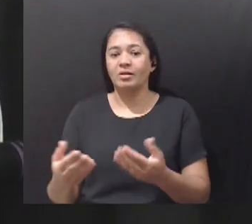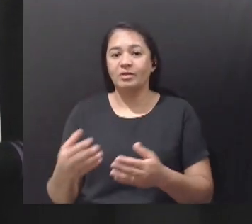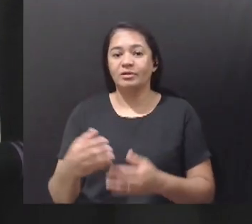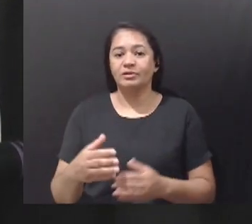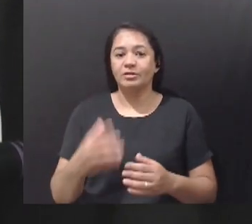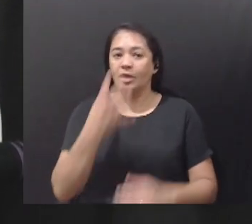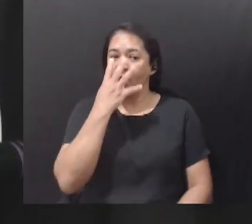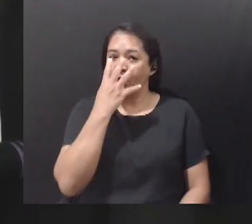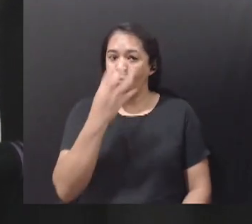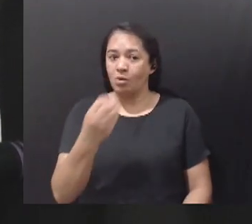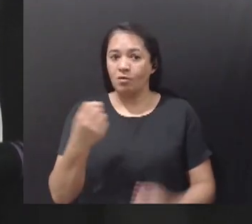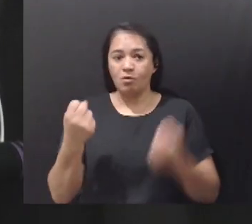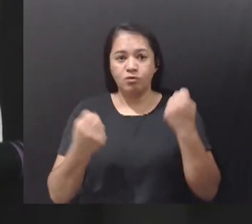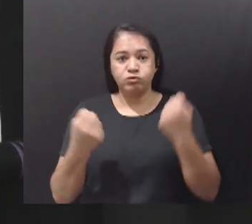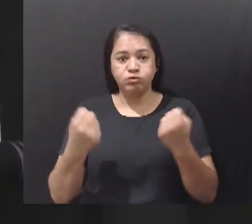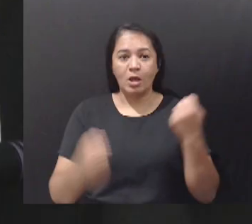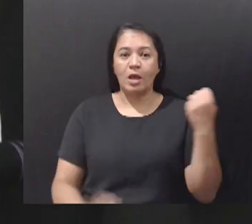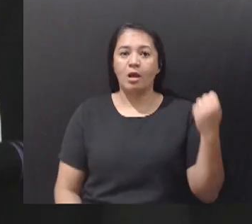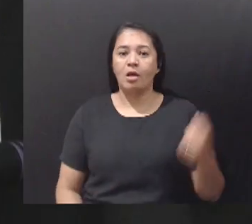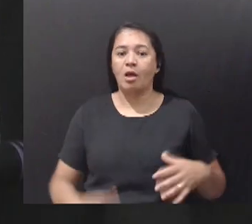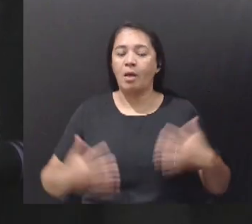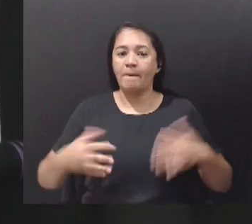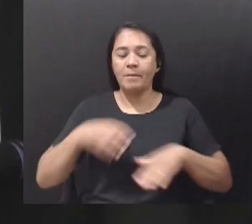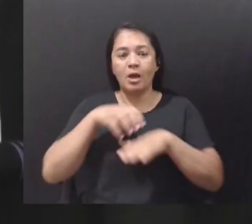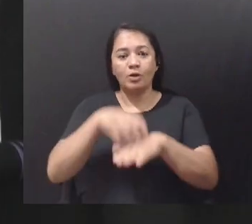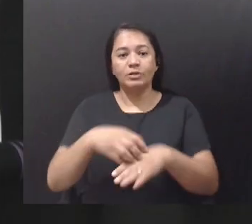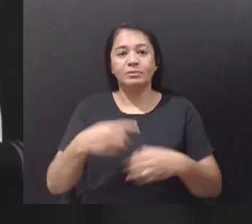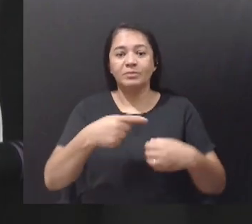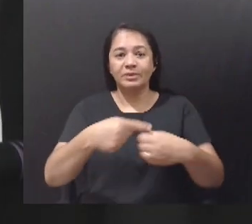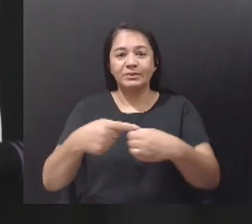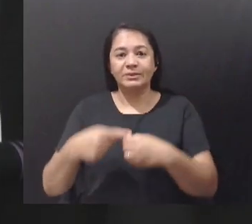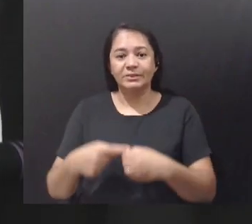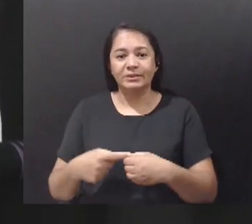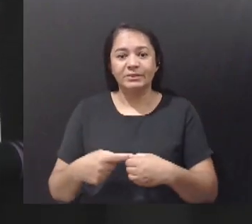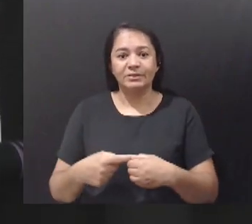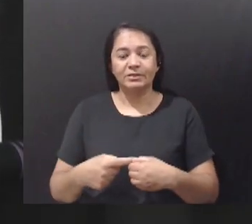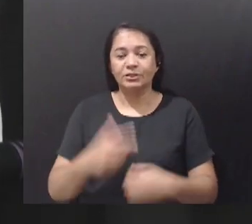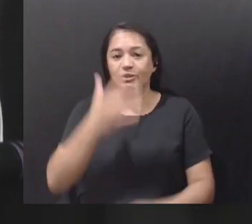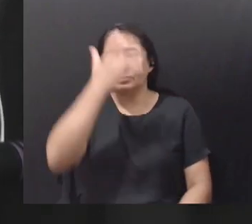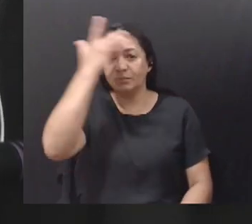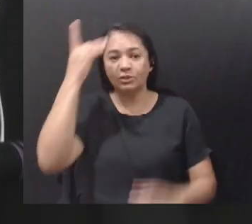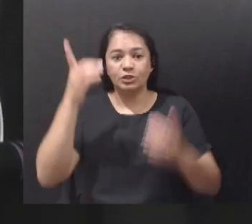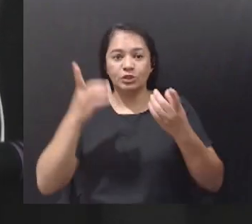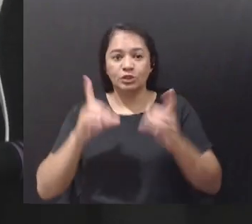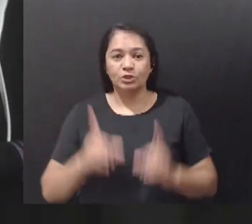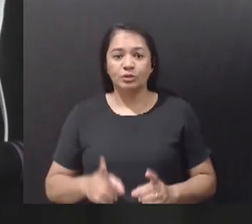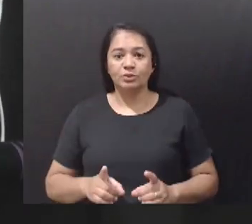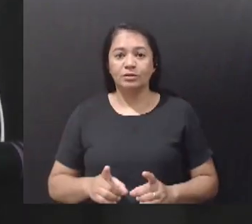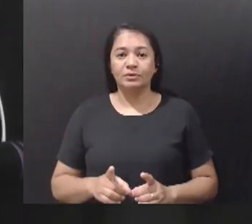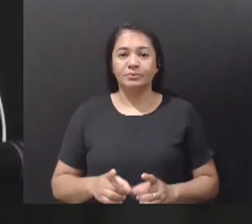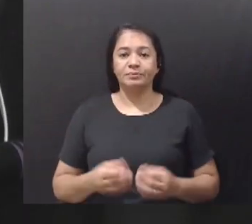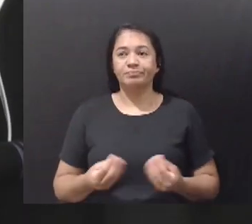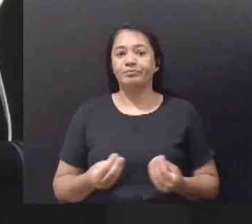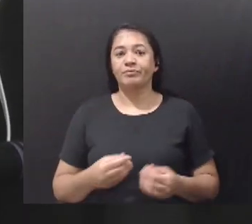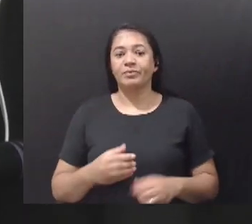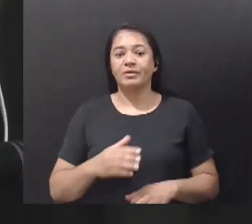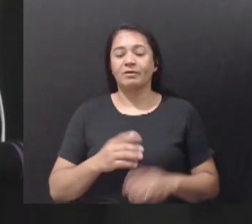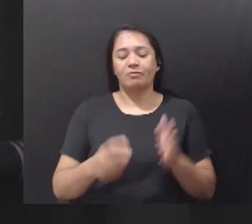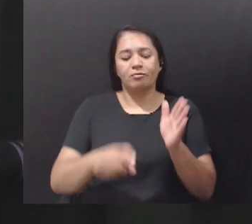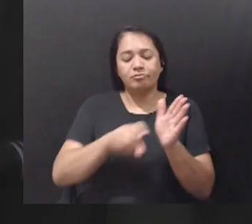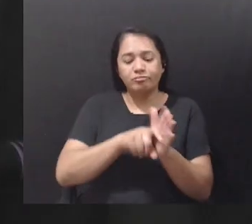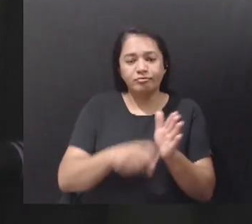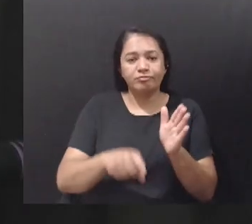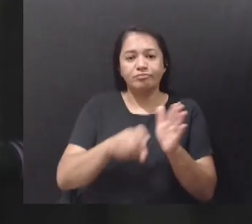grande, para o transporte nas cidades de pessoas com deficiência que iam fazer a sua reabilitação, para o